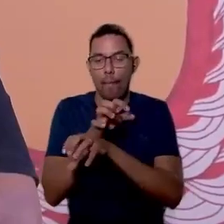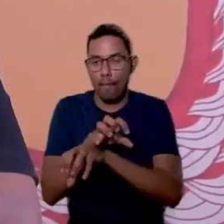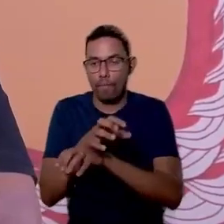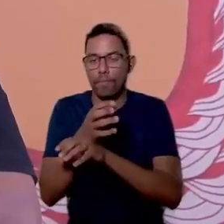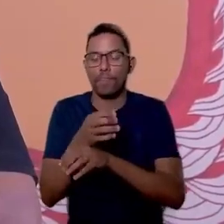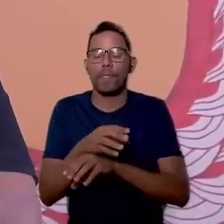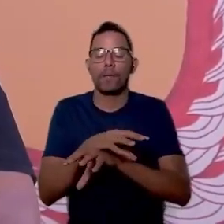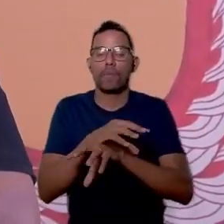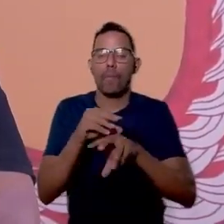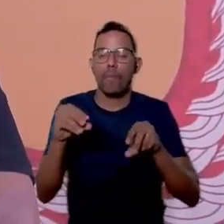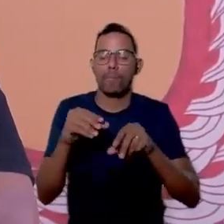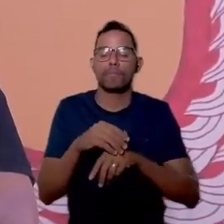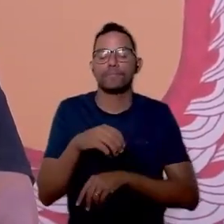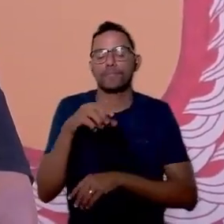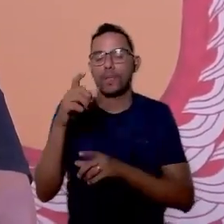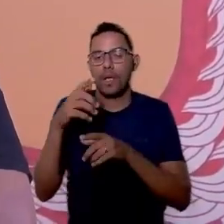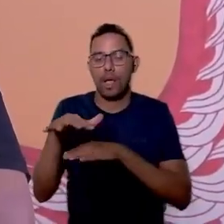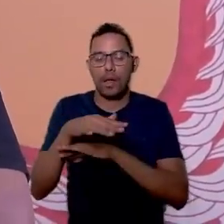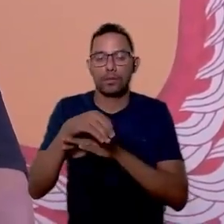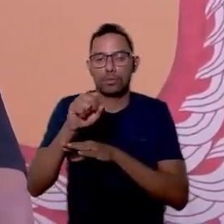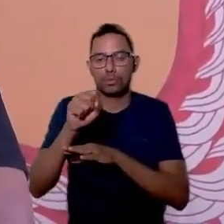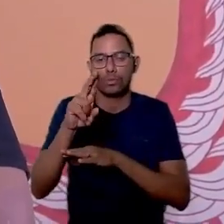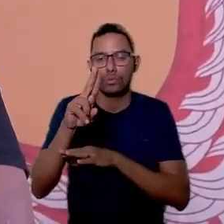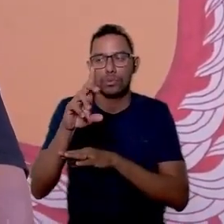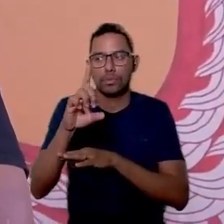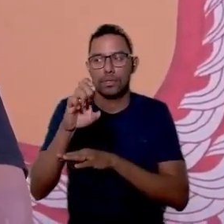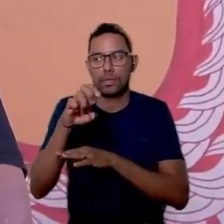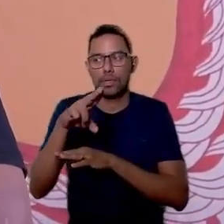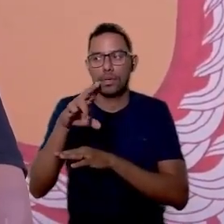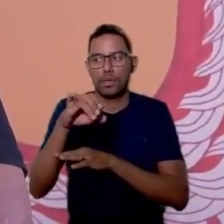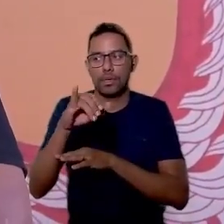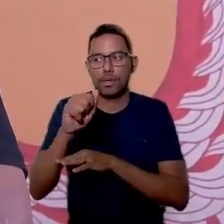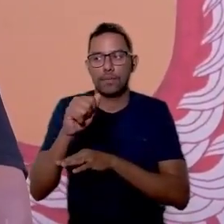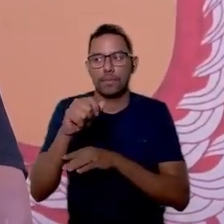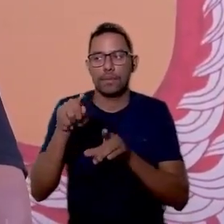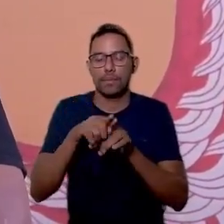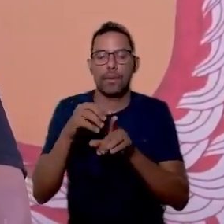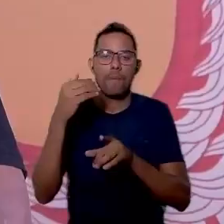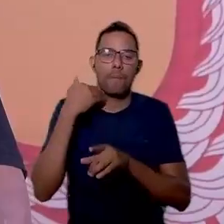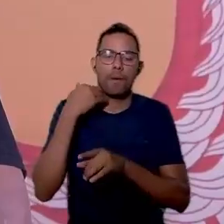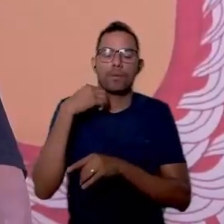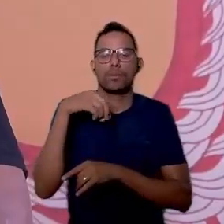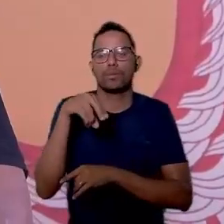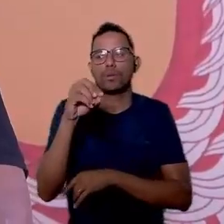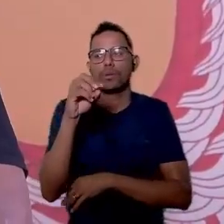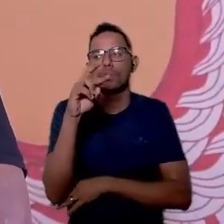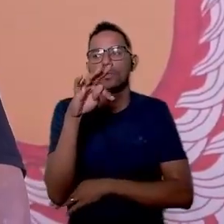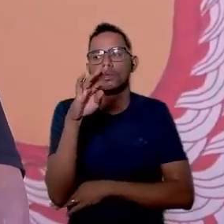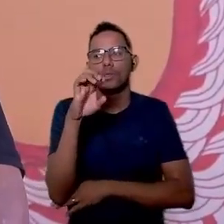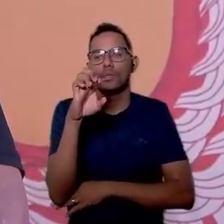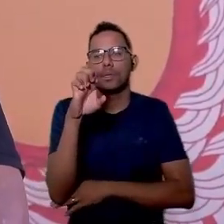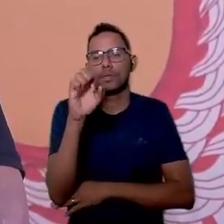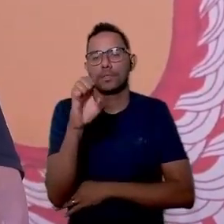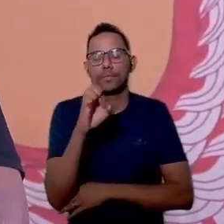né, que era a área da Sudene, à época, e também a área de atuação do Banco do Nordeste. Como o Banco do Nordeste é um parceiro